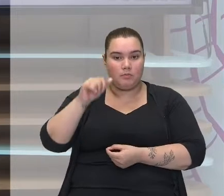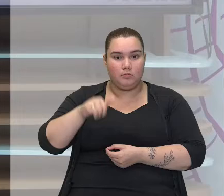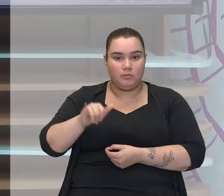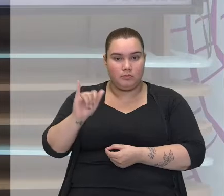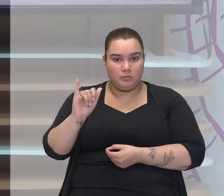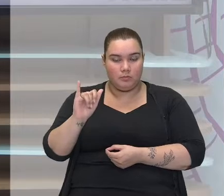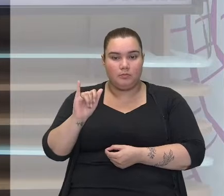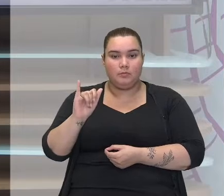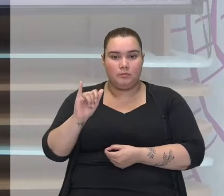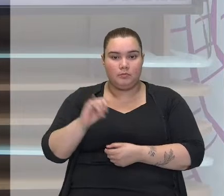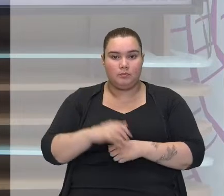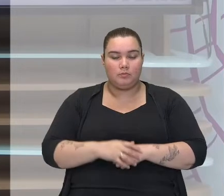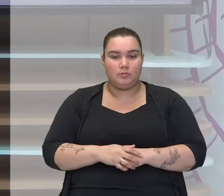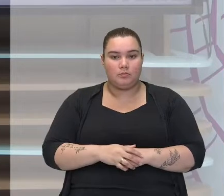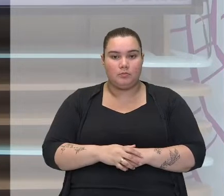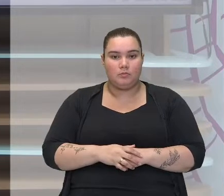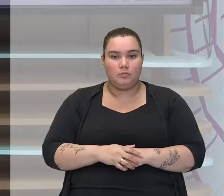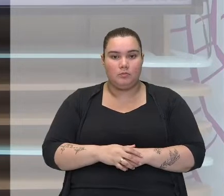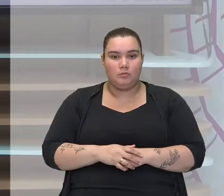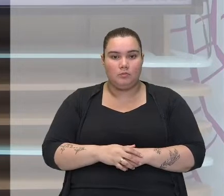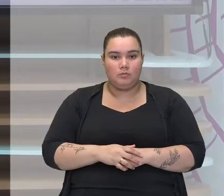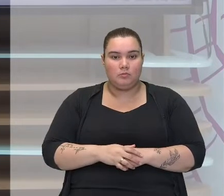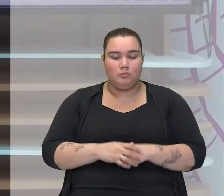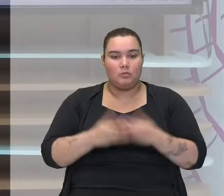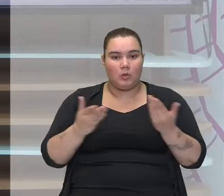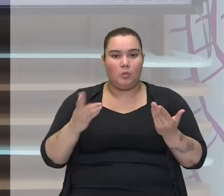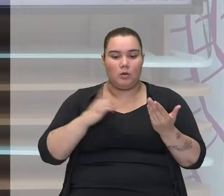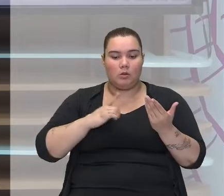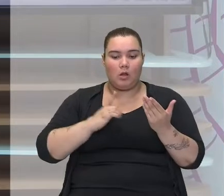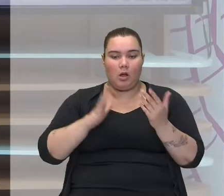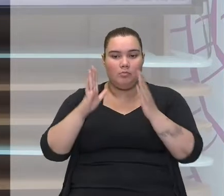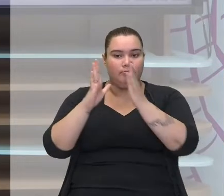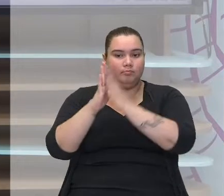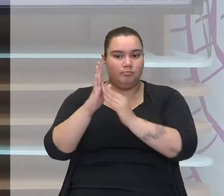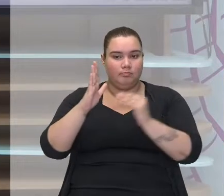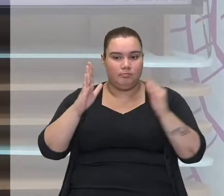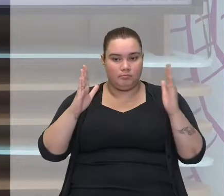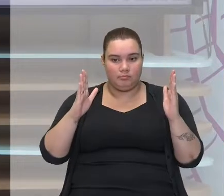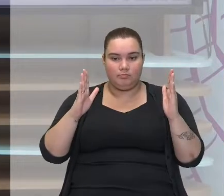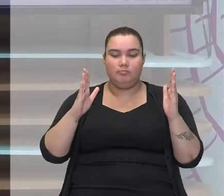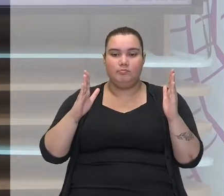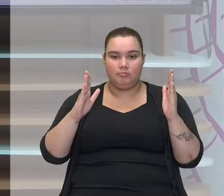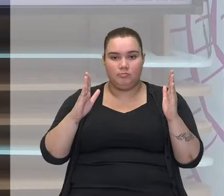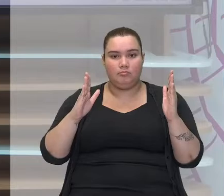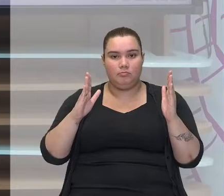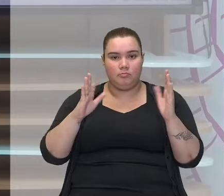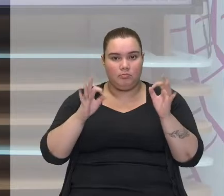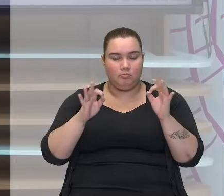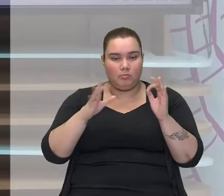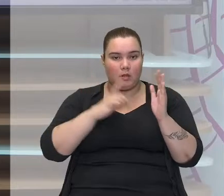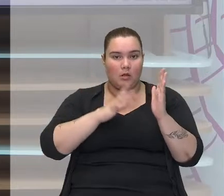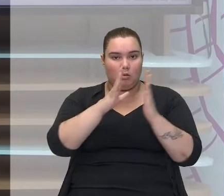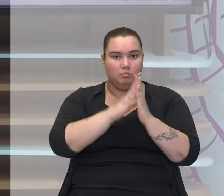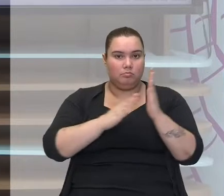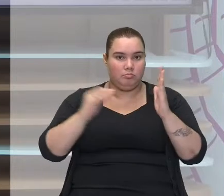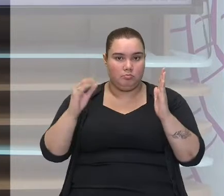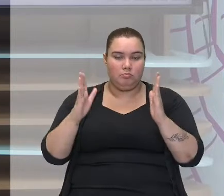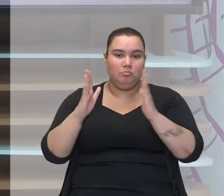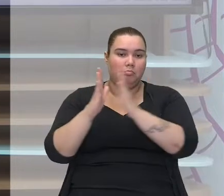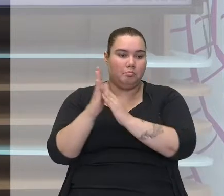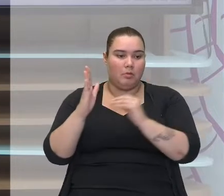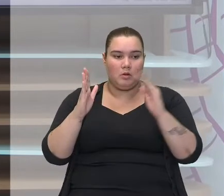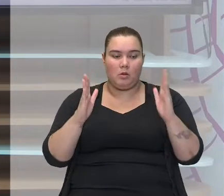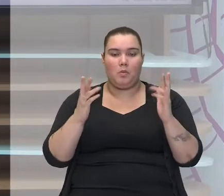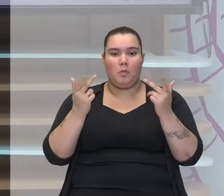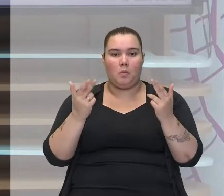Ó. Então, nós temos aqui uma simetria de reflexão em relação ao